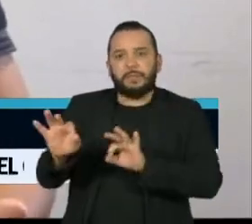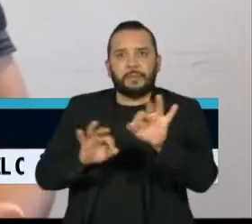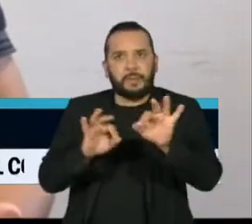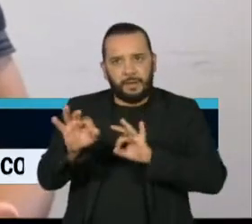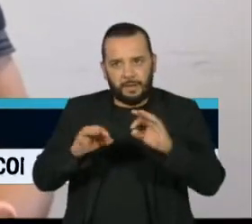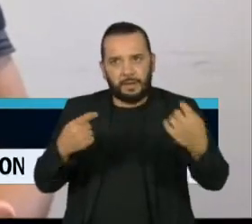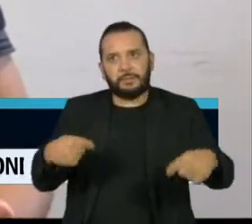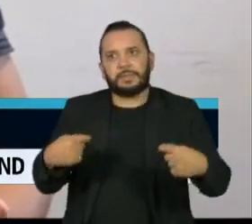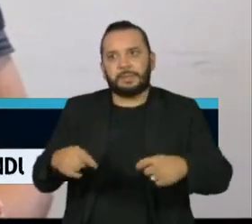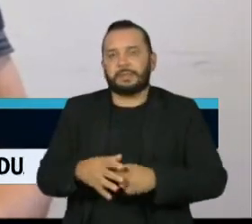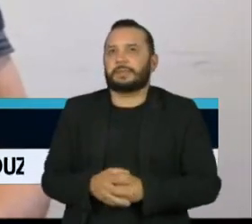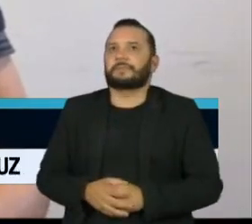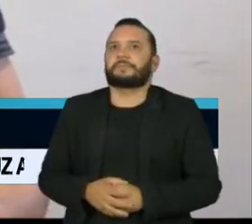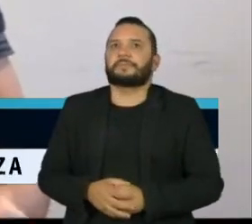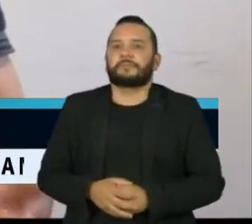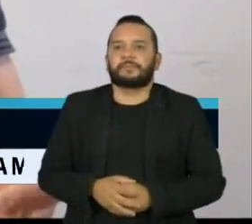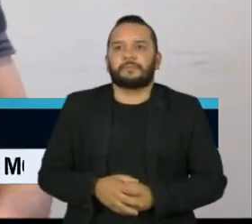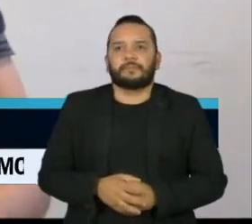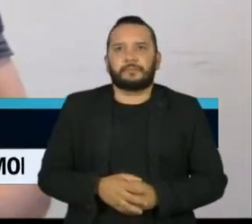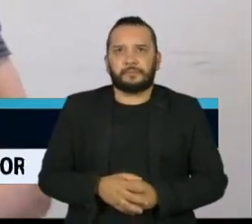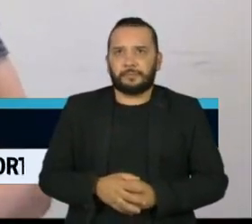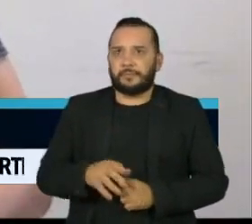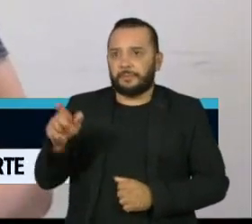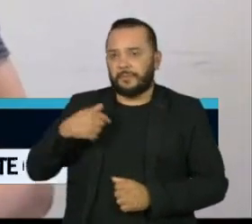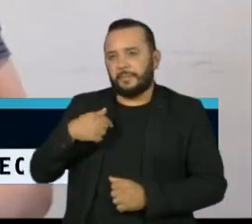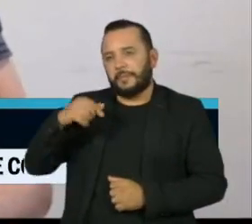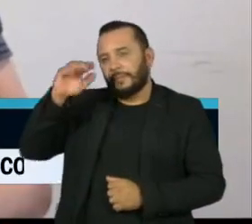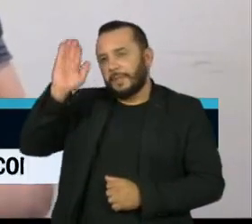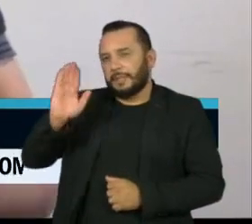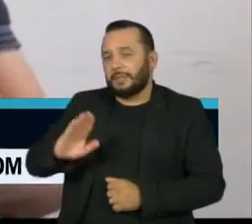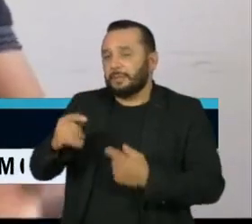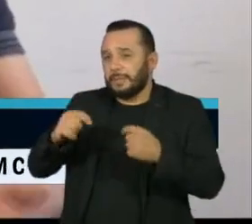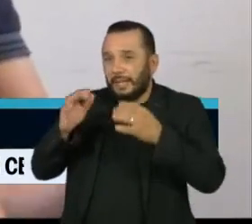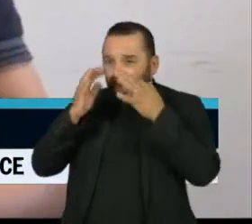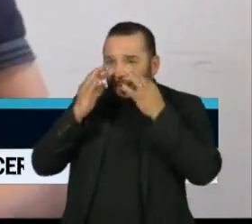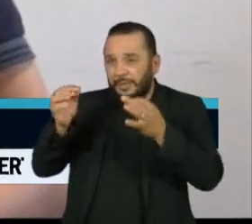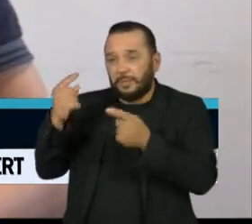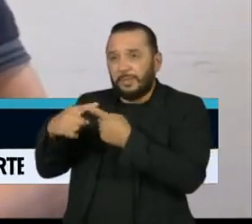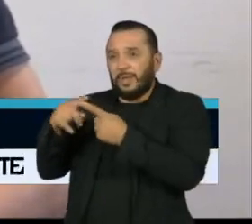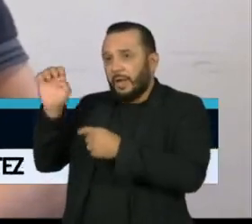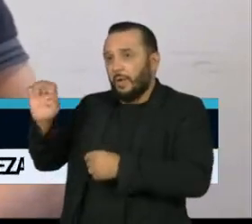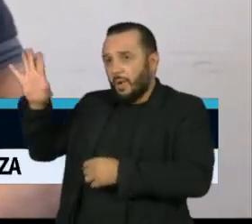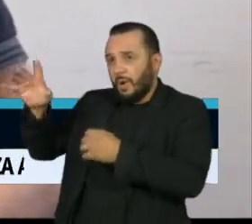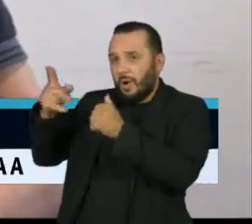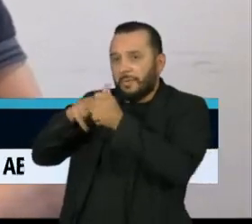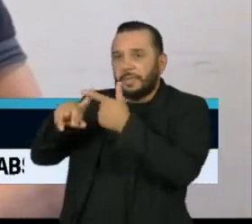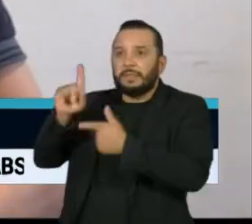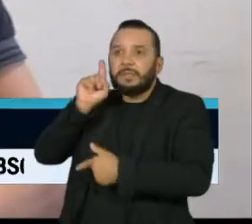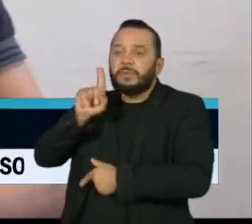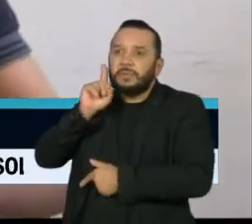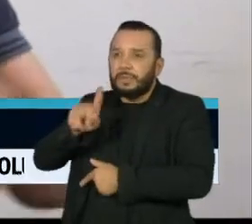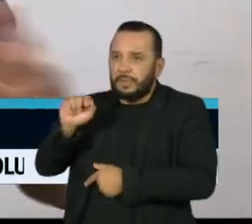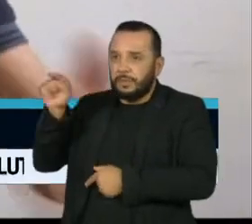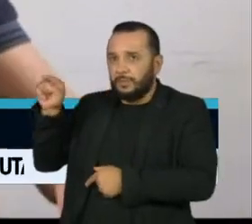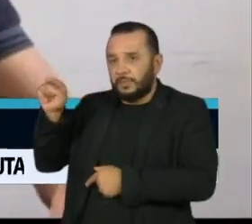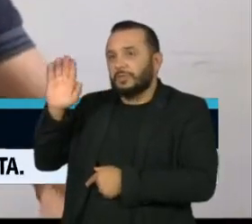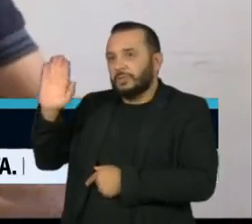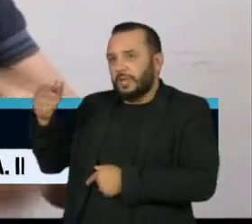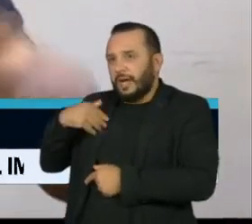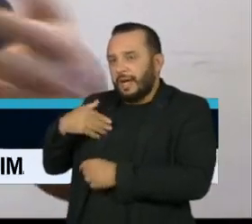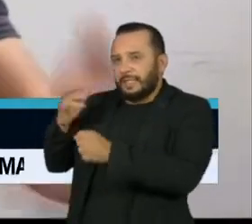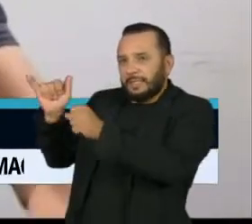ser destino de investimentos de Europa e Estados Unidos como parte dessa estratégia